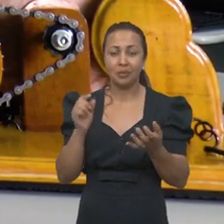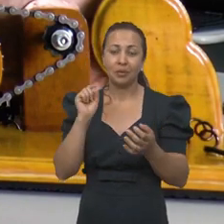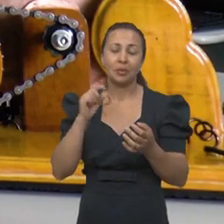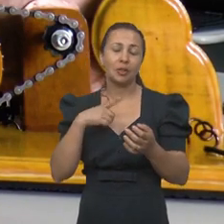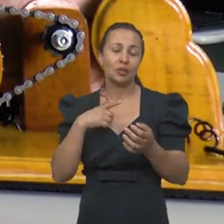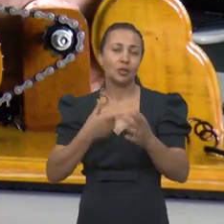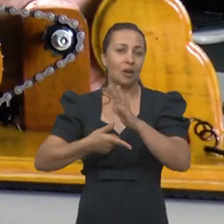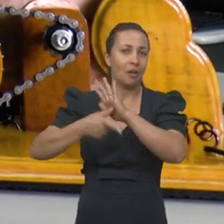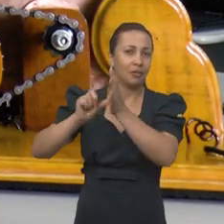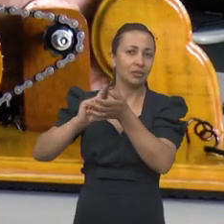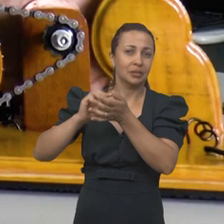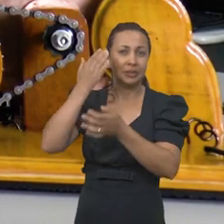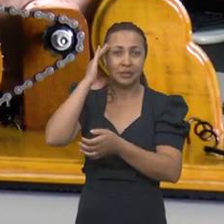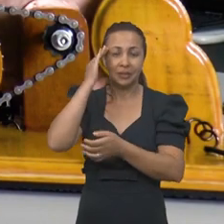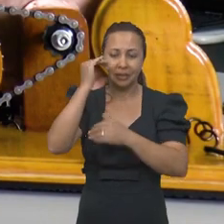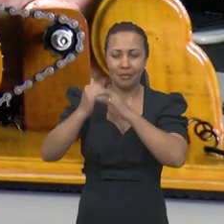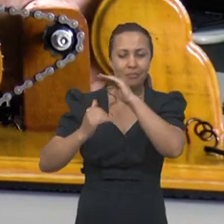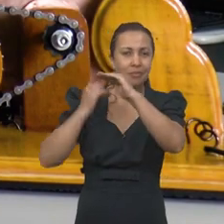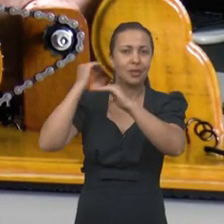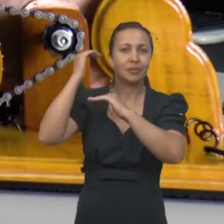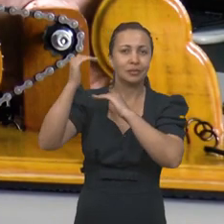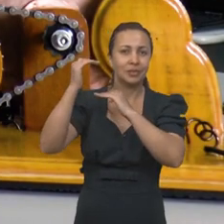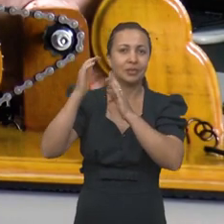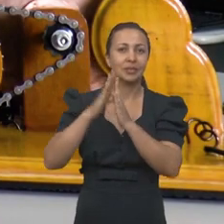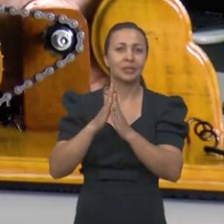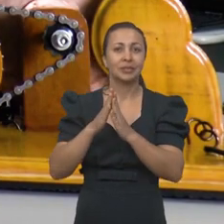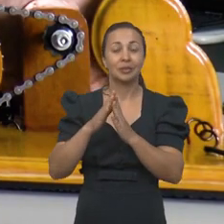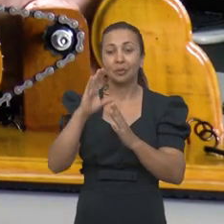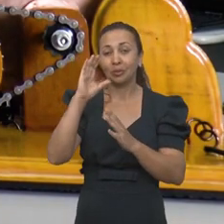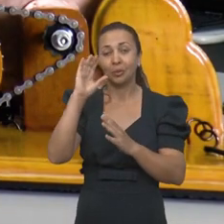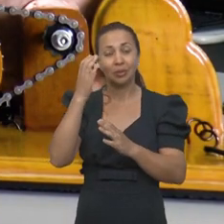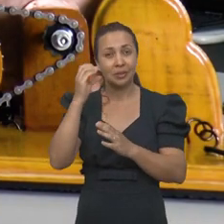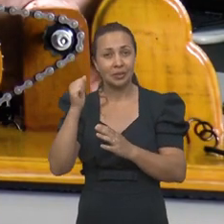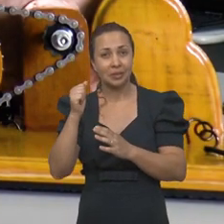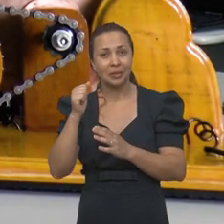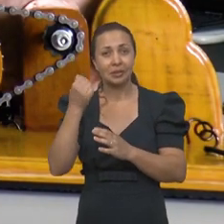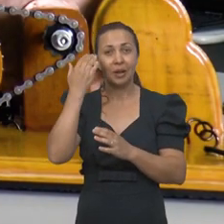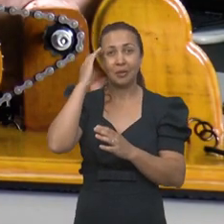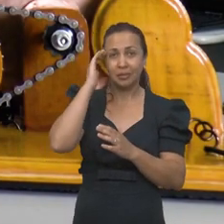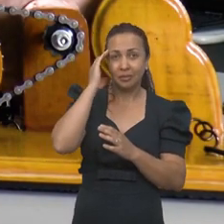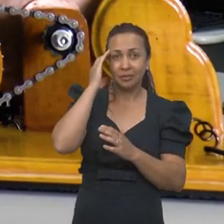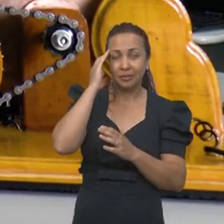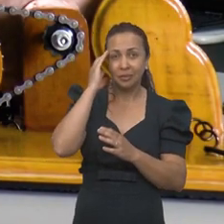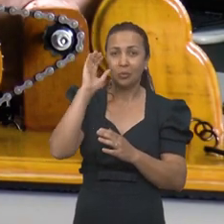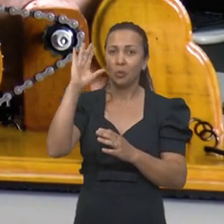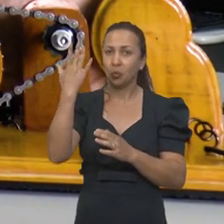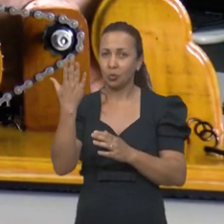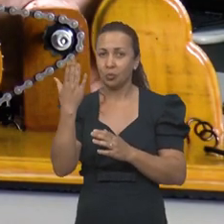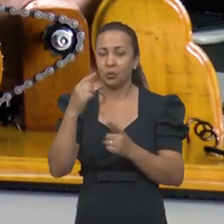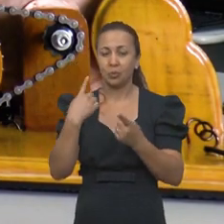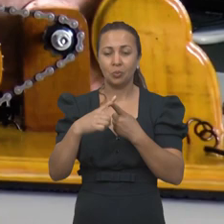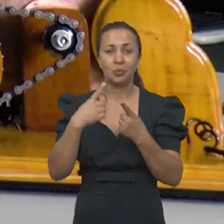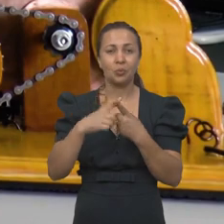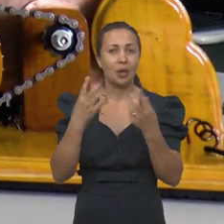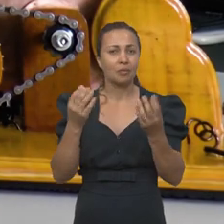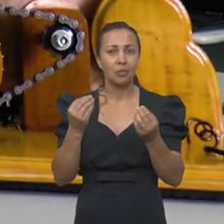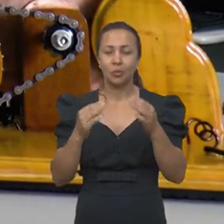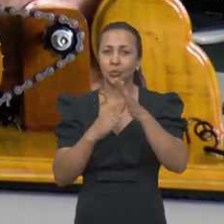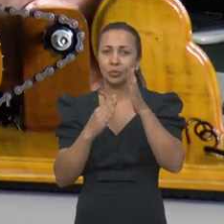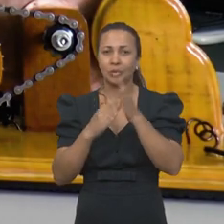que o cientista tinha naquele momento e entendeu o processo do cientista ao entender um fenômeno